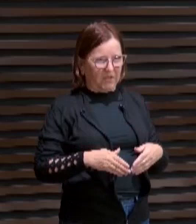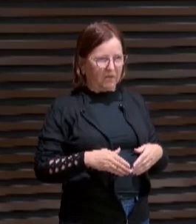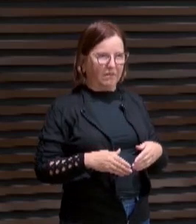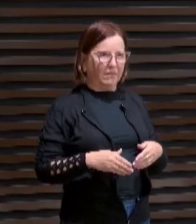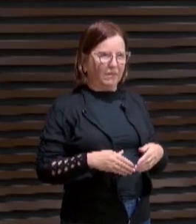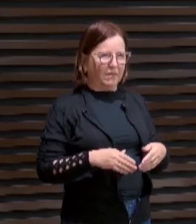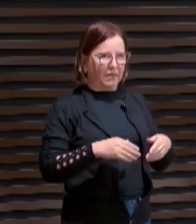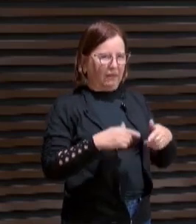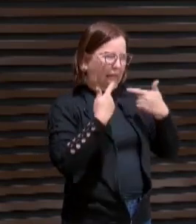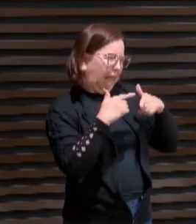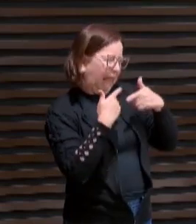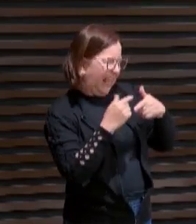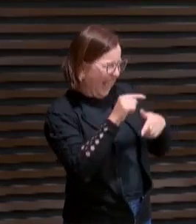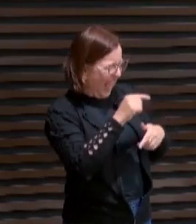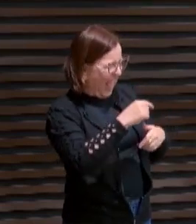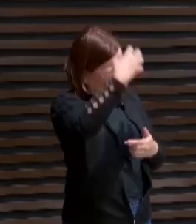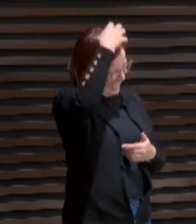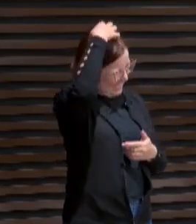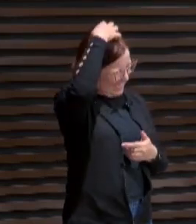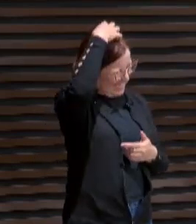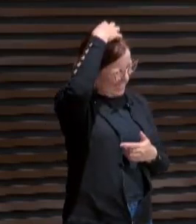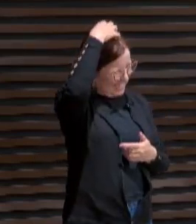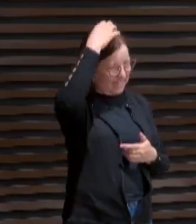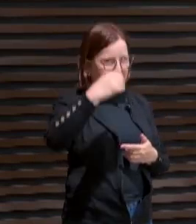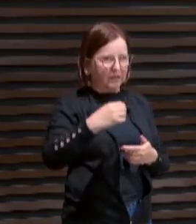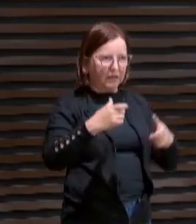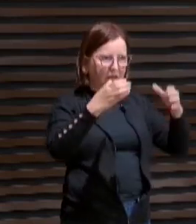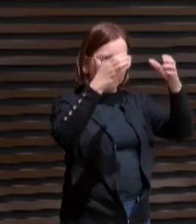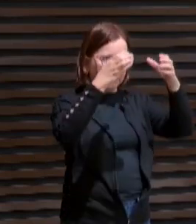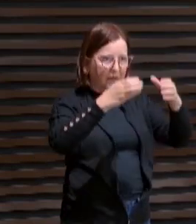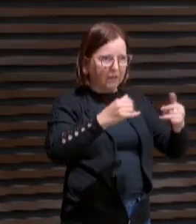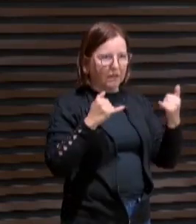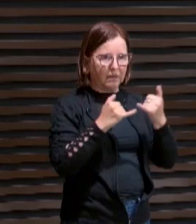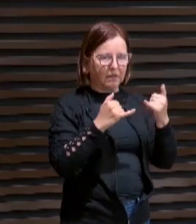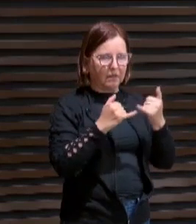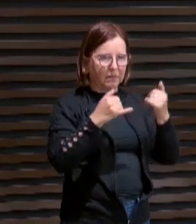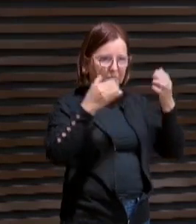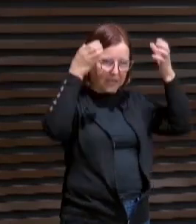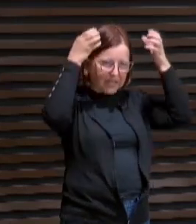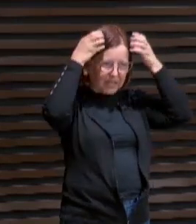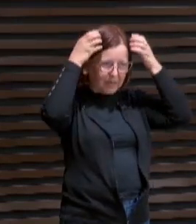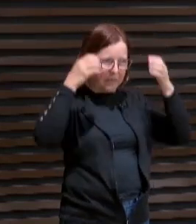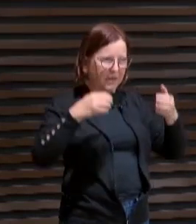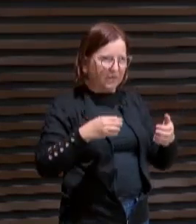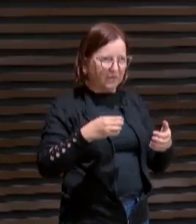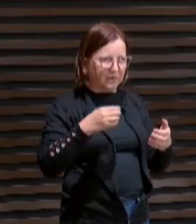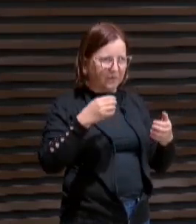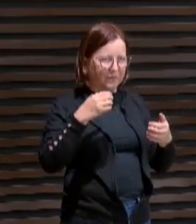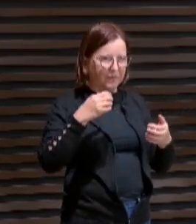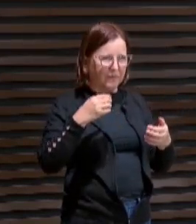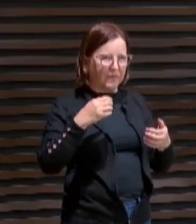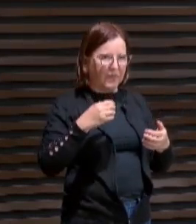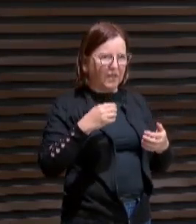deboche. Você não é um rei, com uma coroa de espinho na cabeça, todo sangrando,